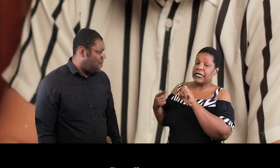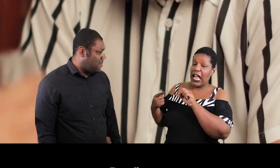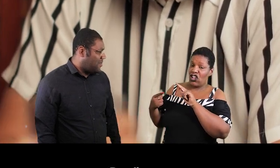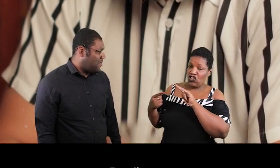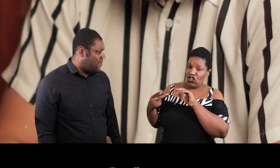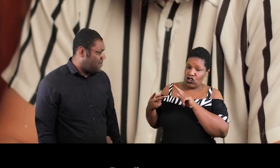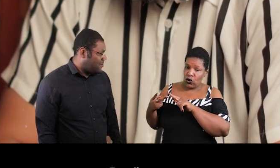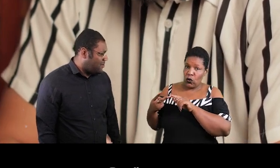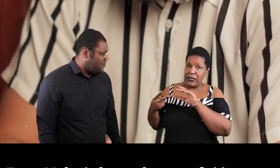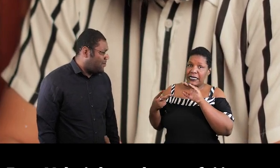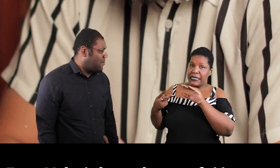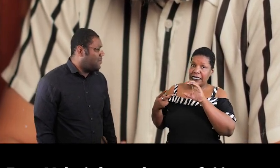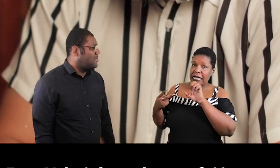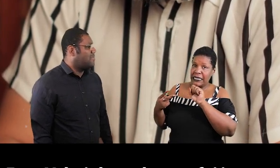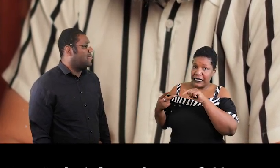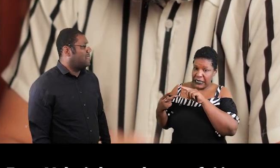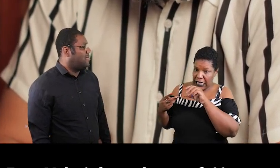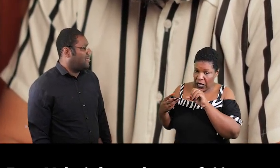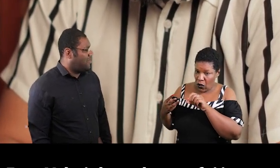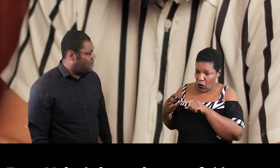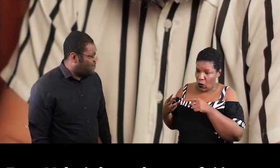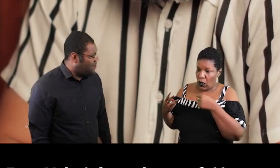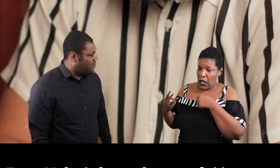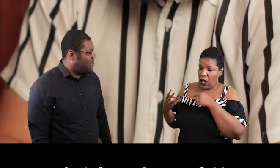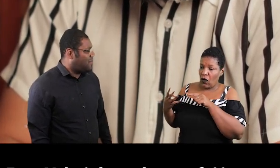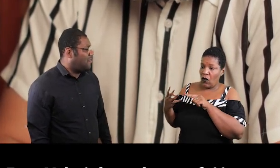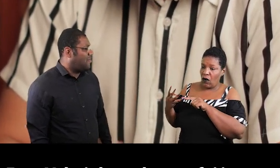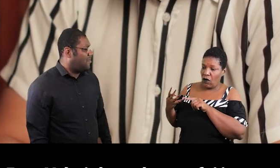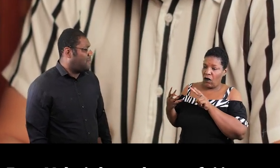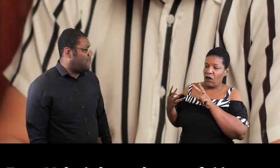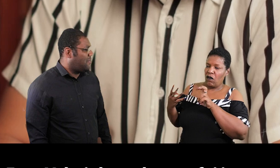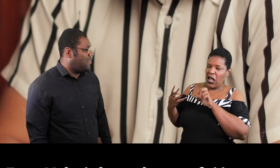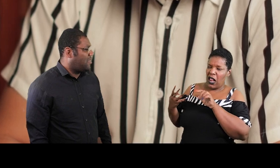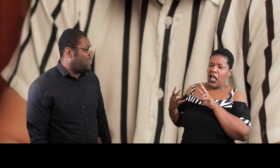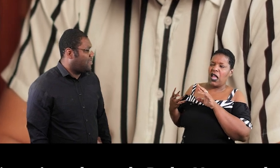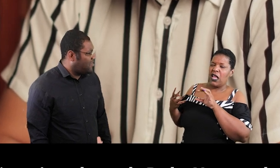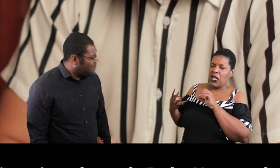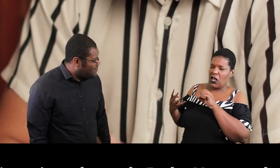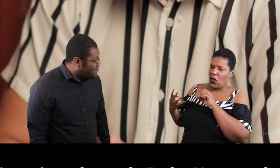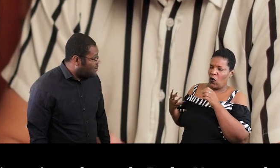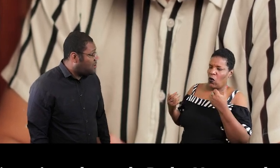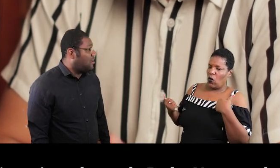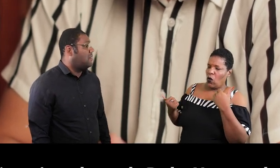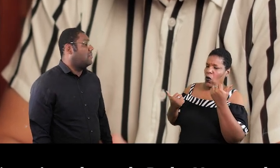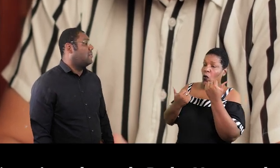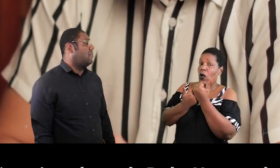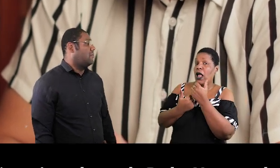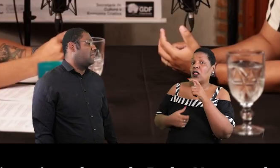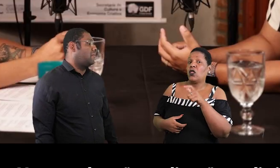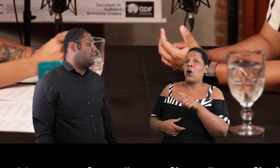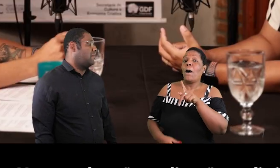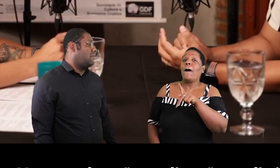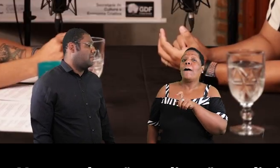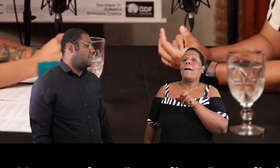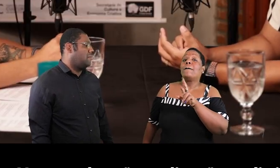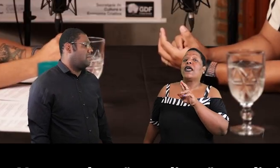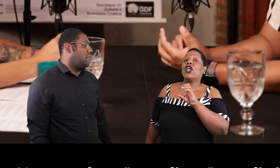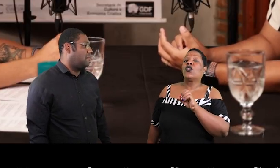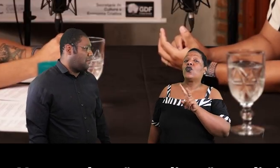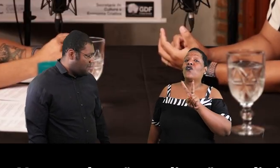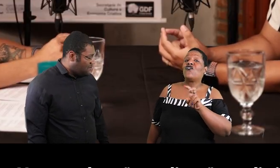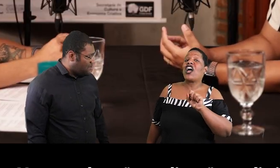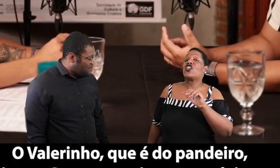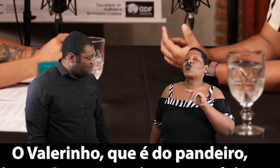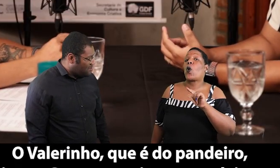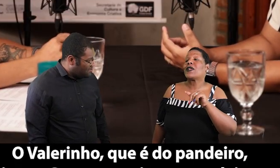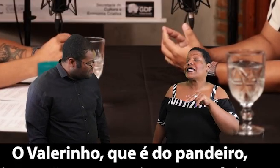Cezão, eu, o Valerinho, acho que foi isso. Então eu ia no lugar do Pedro Vasconcelos. O Pedro Vasconcelos não